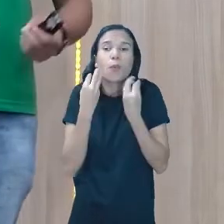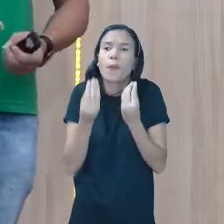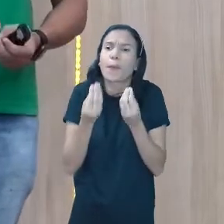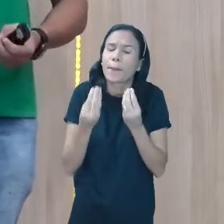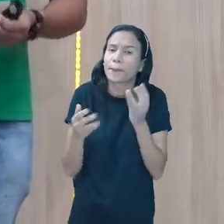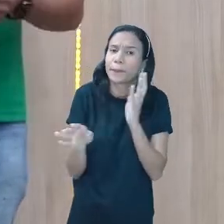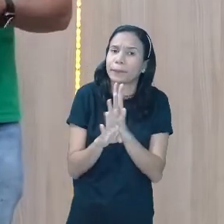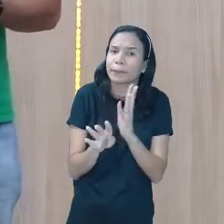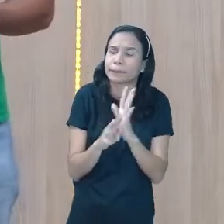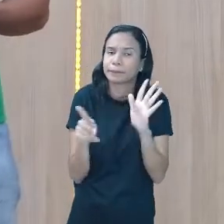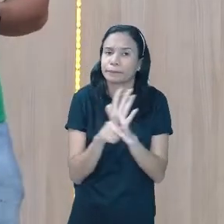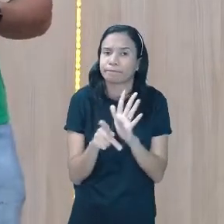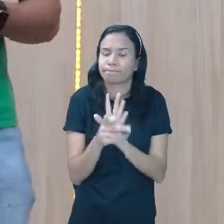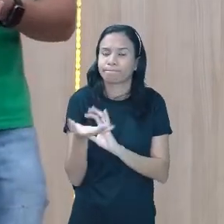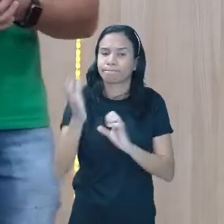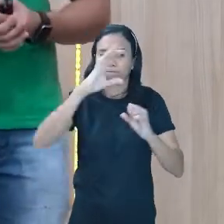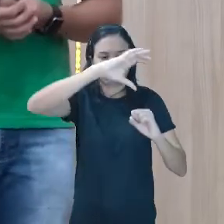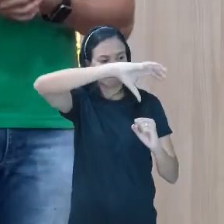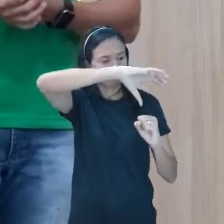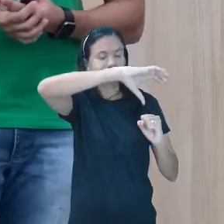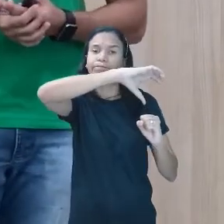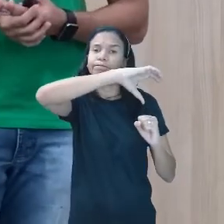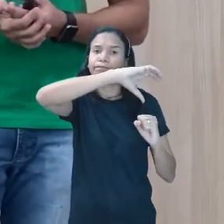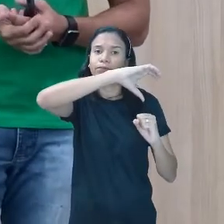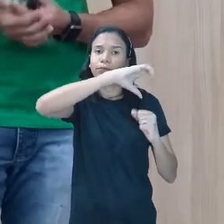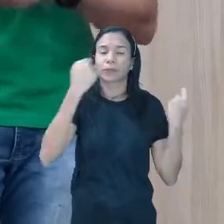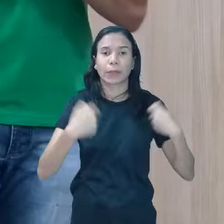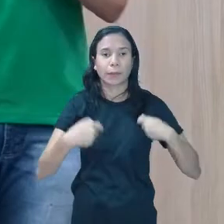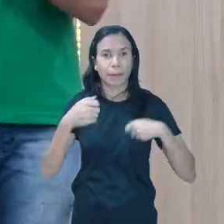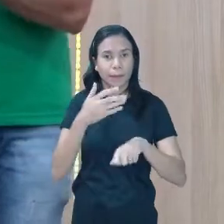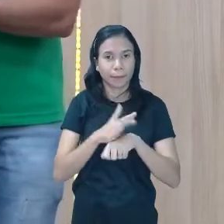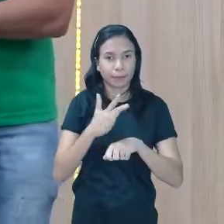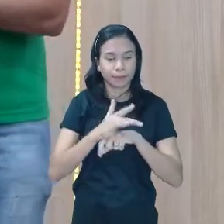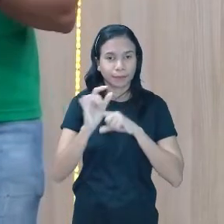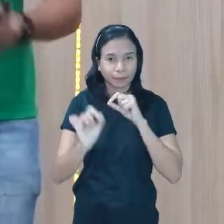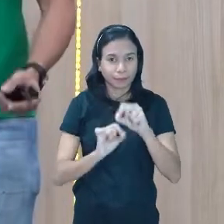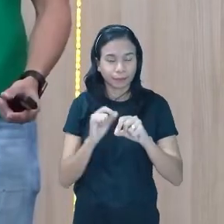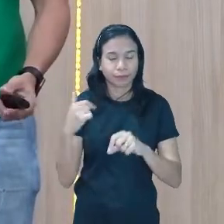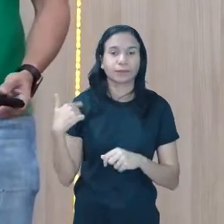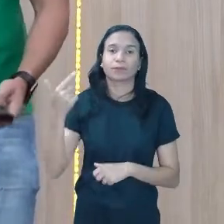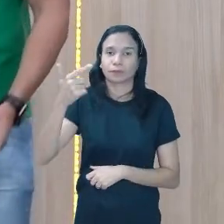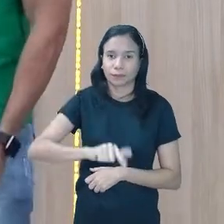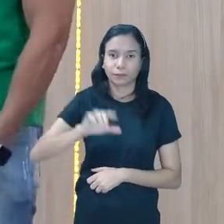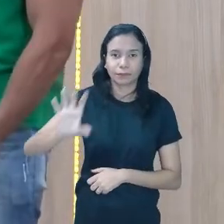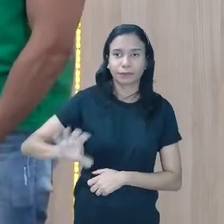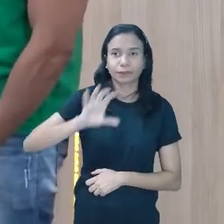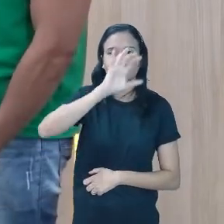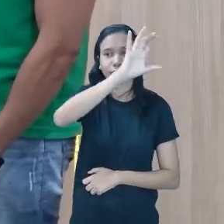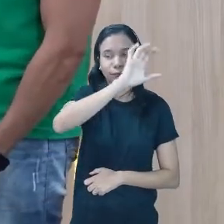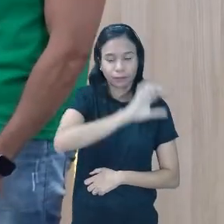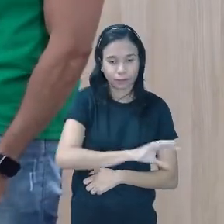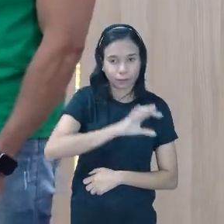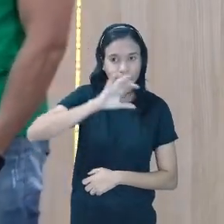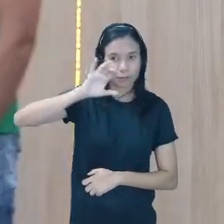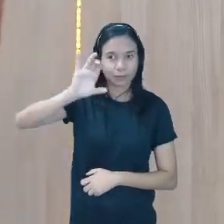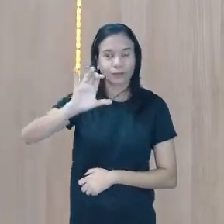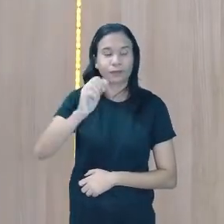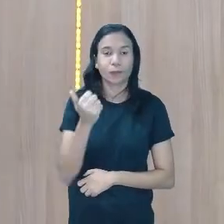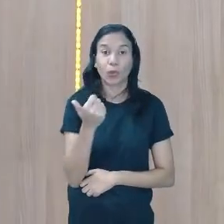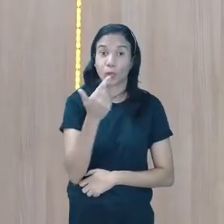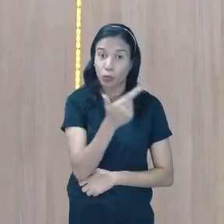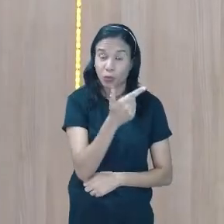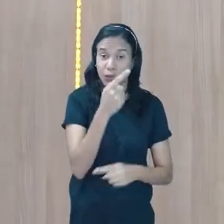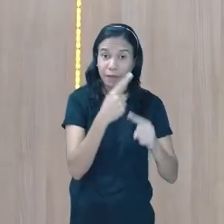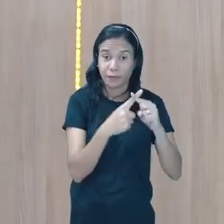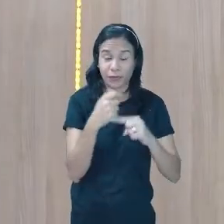o valor dessa interrogação? A gente vai aplicar o quê? Meio pelos extremos. Quando eu multiplicar